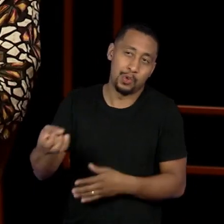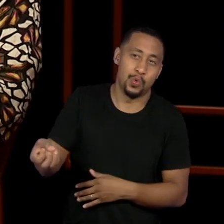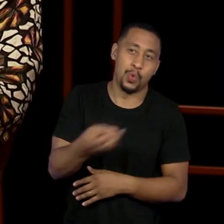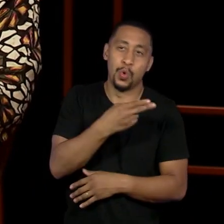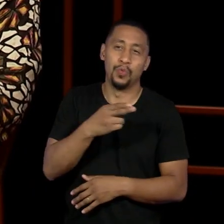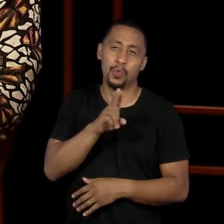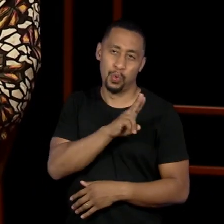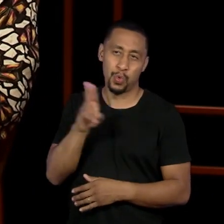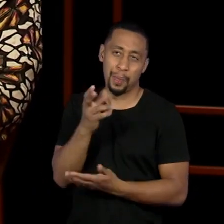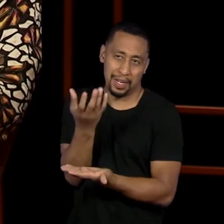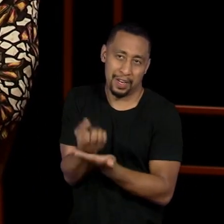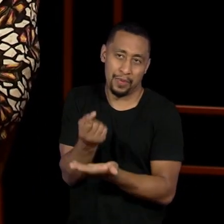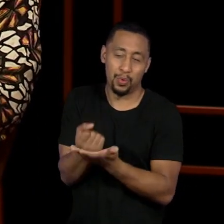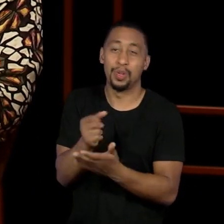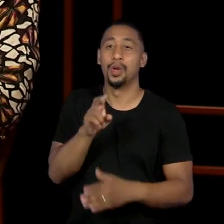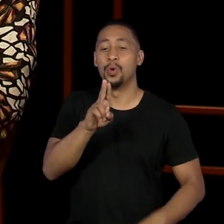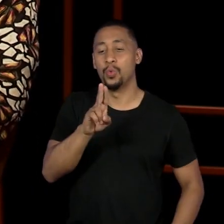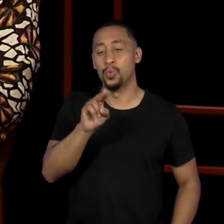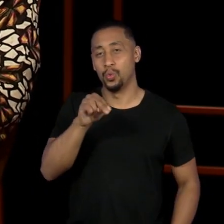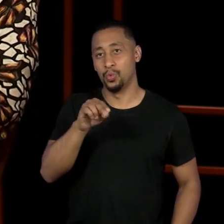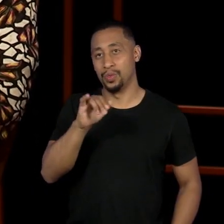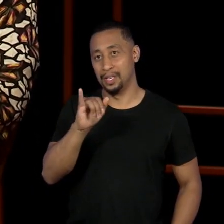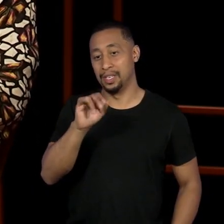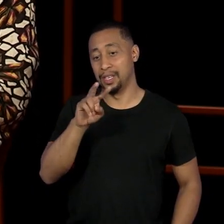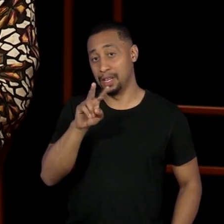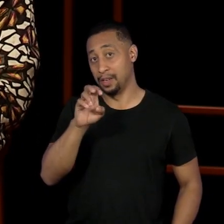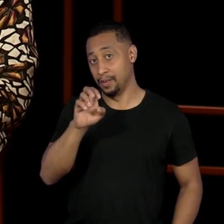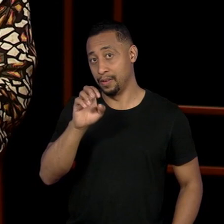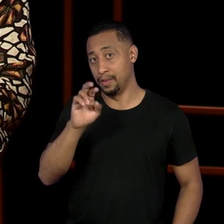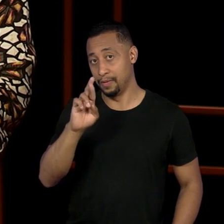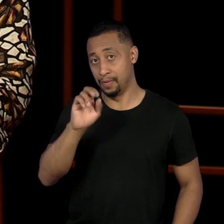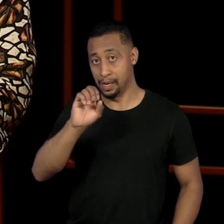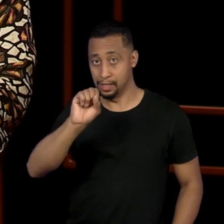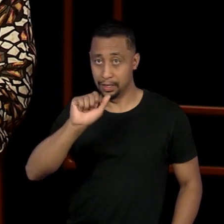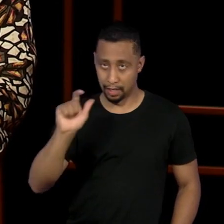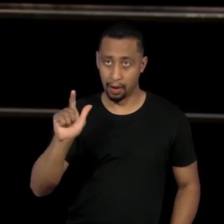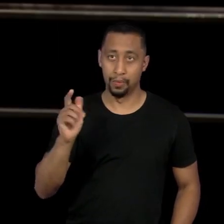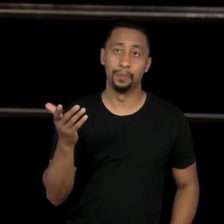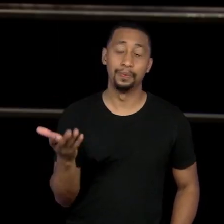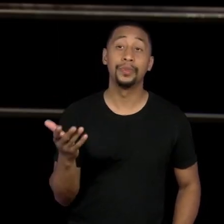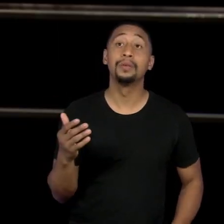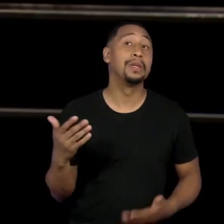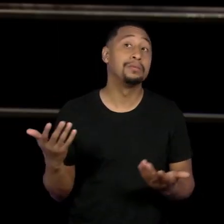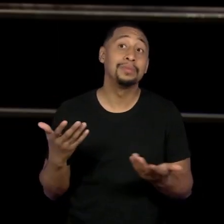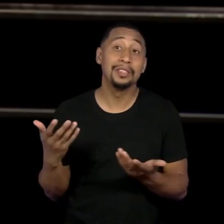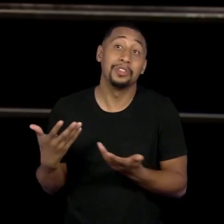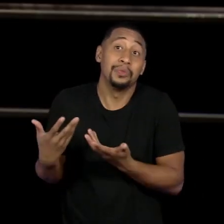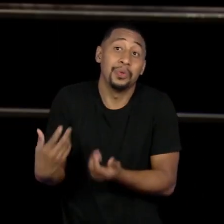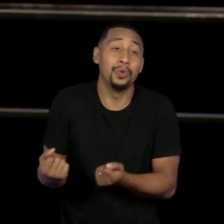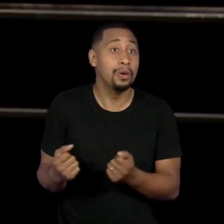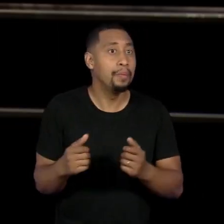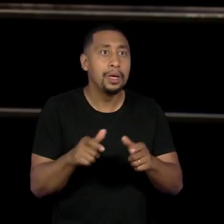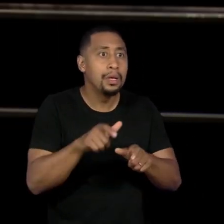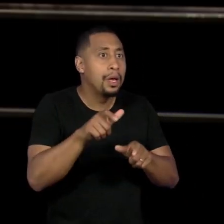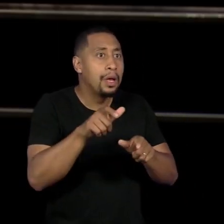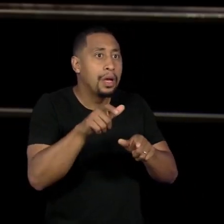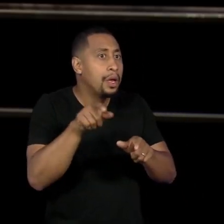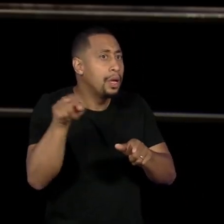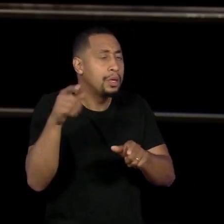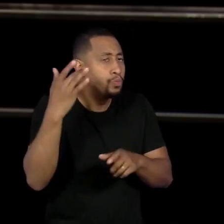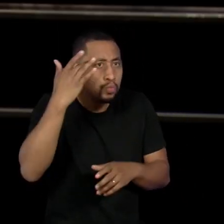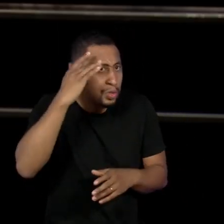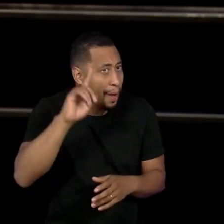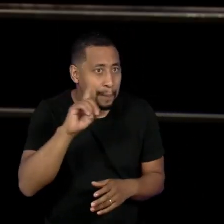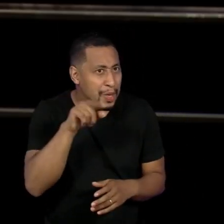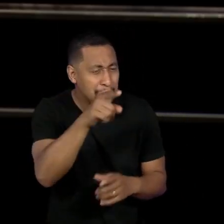o que me disseram. Então está bem, então se trouxeres o Wagner Tiso, não sei o quê. Mal sabiam eles, né, da sua parceria